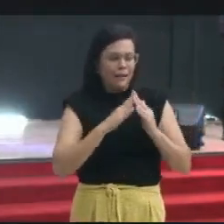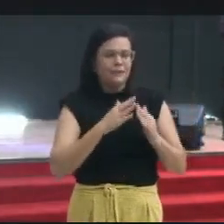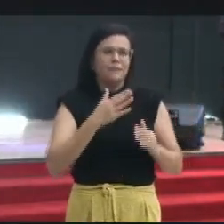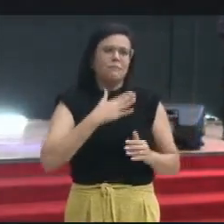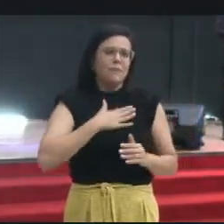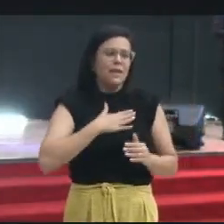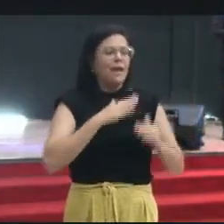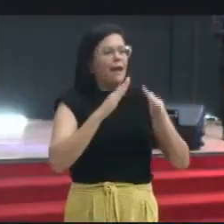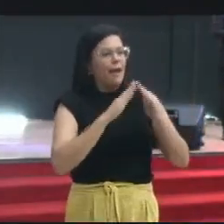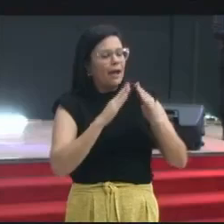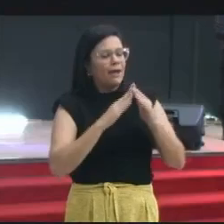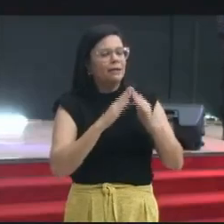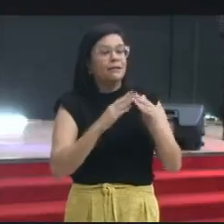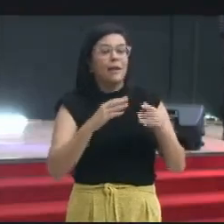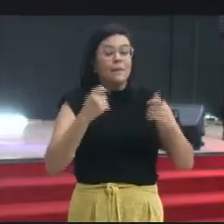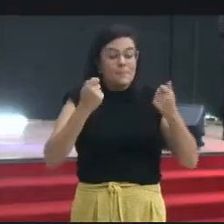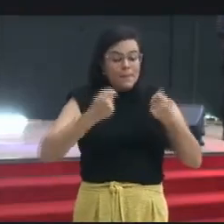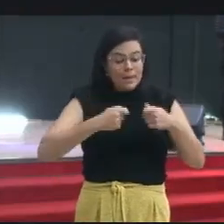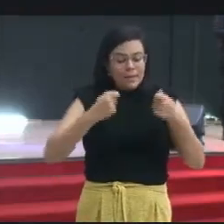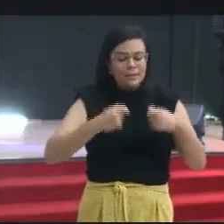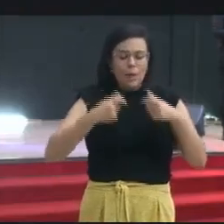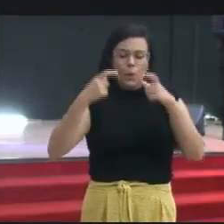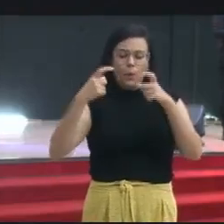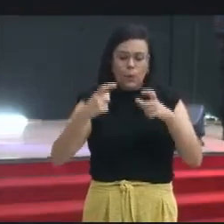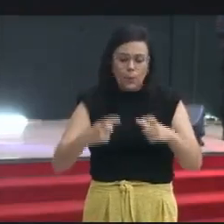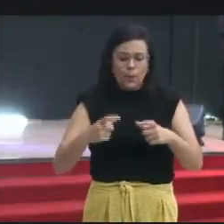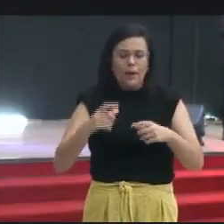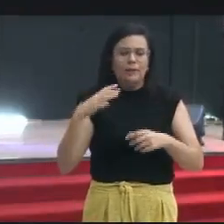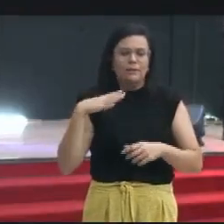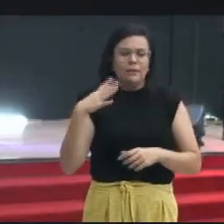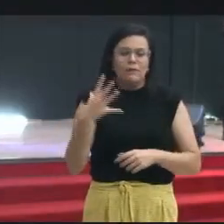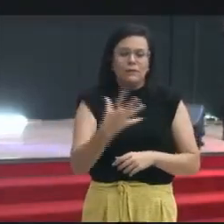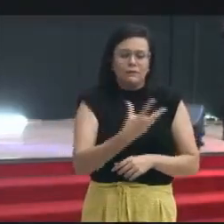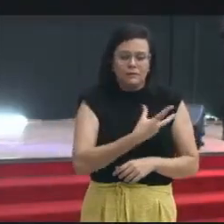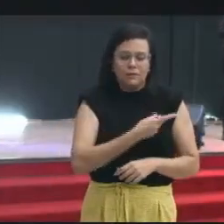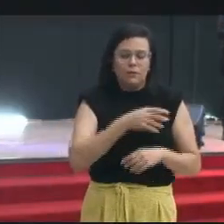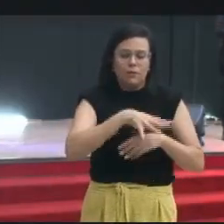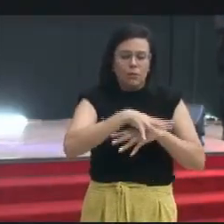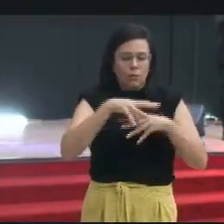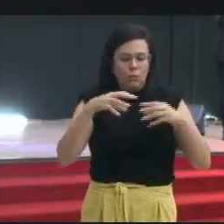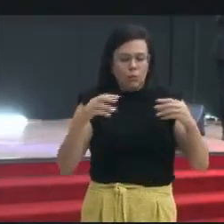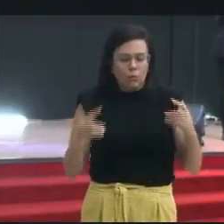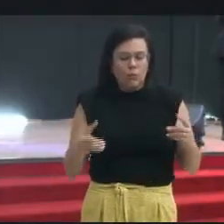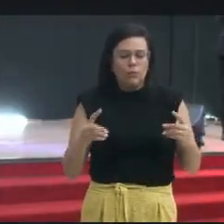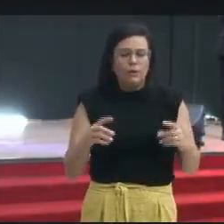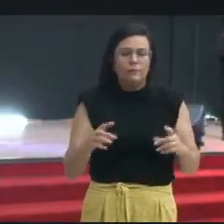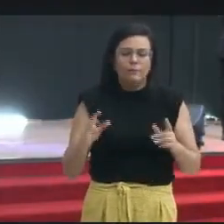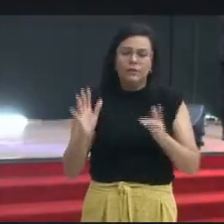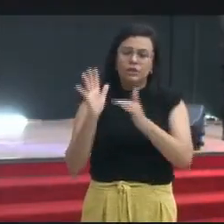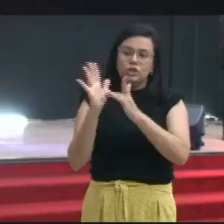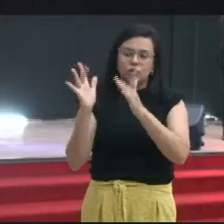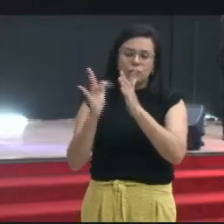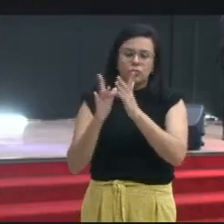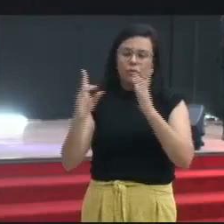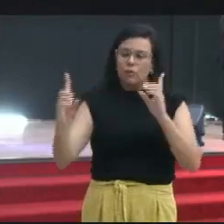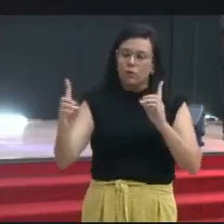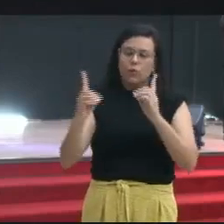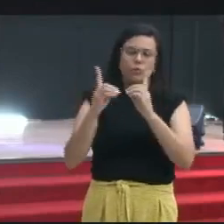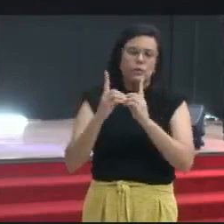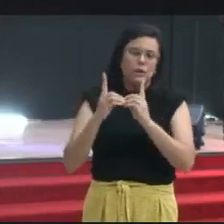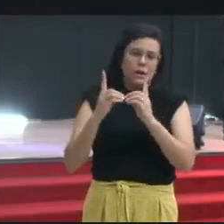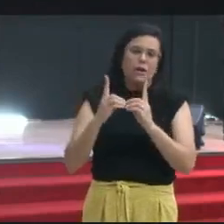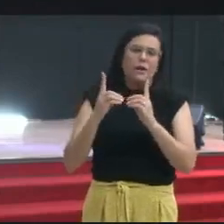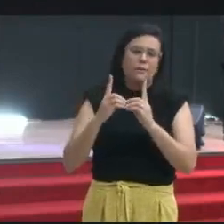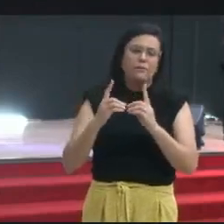de salvação, um lugar de cura, um lugar de encontro com Jesus, uma casa de bênçãos,